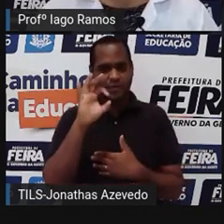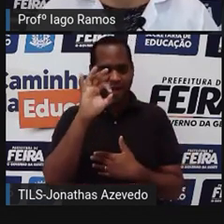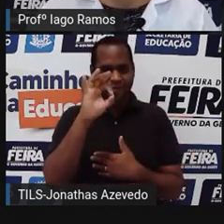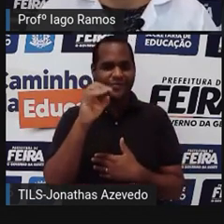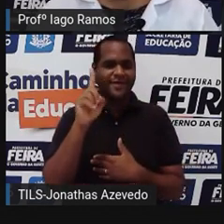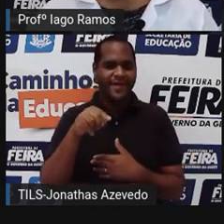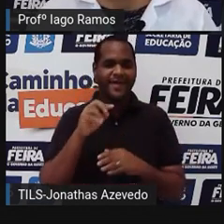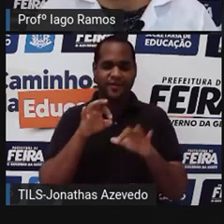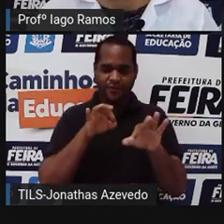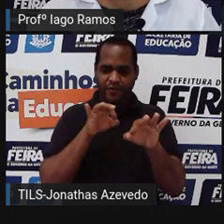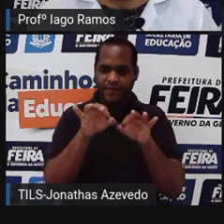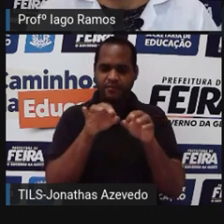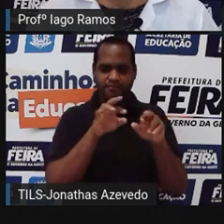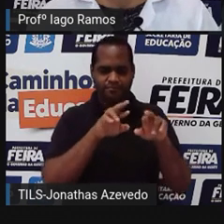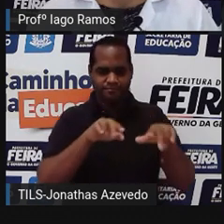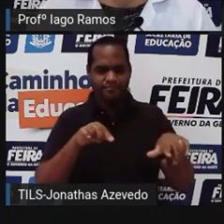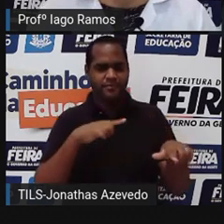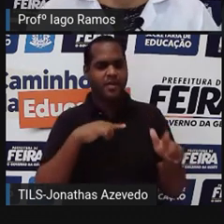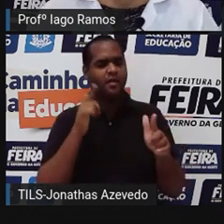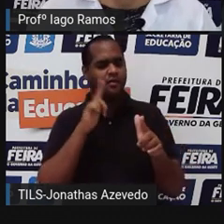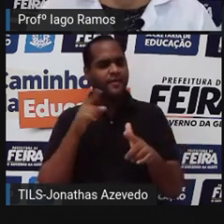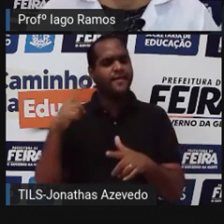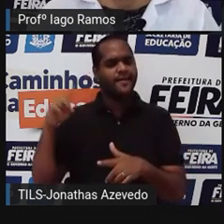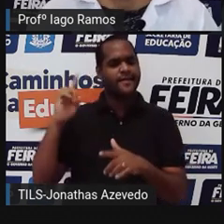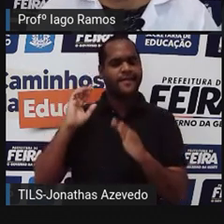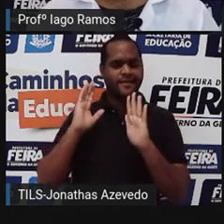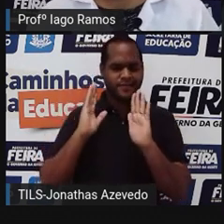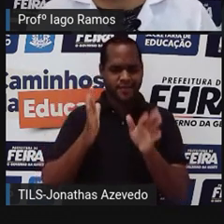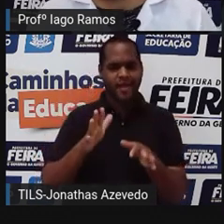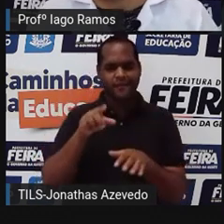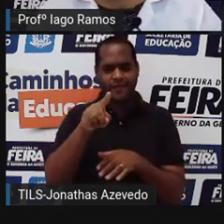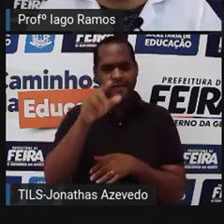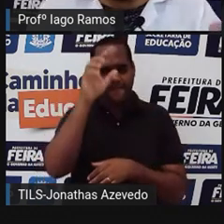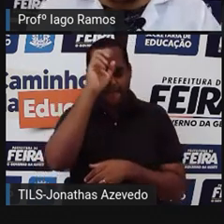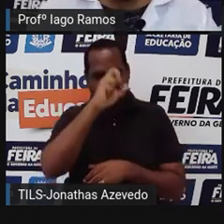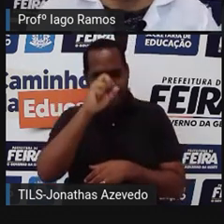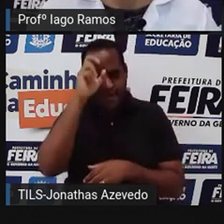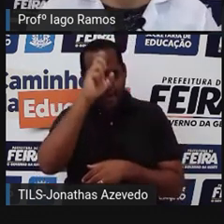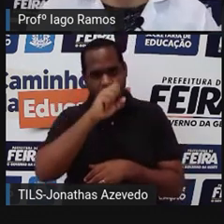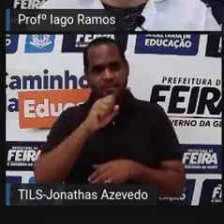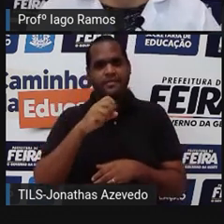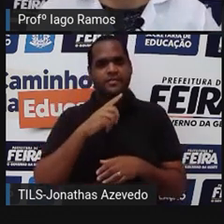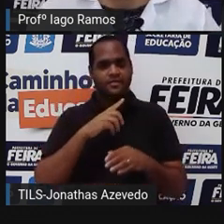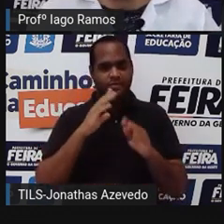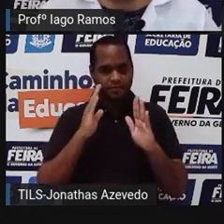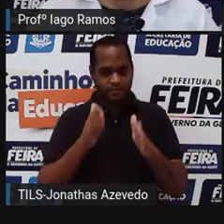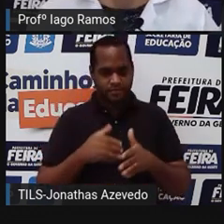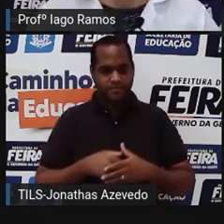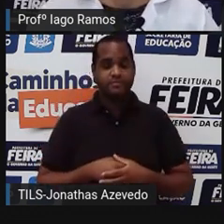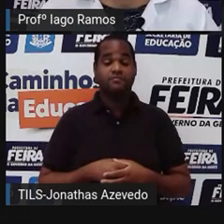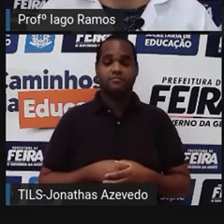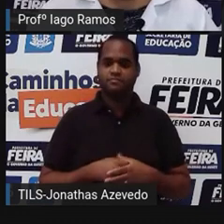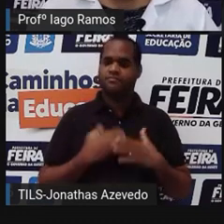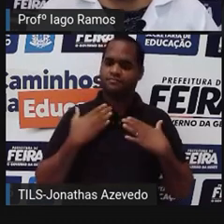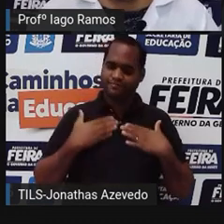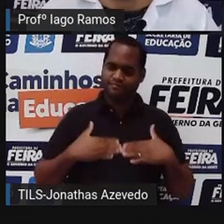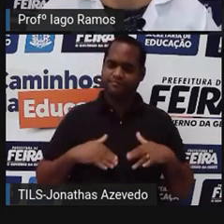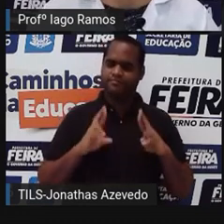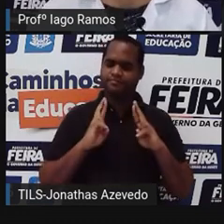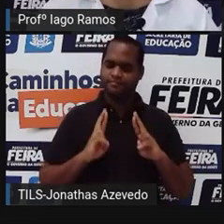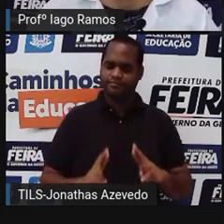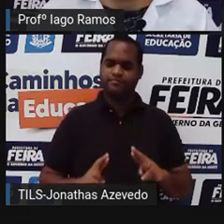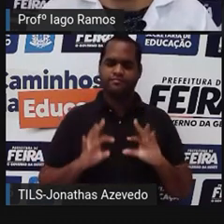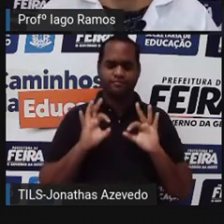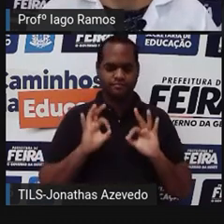começado a estudar isso algumas aulas atrás, beleza? Mas calma, tranquilo, vamos